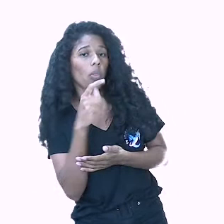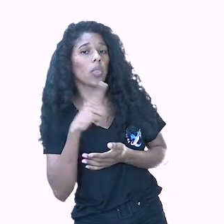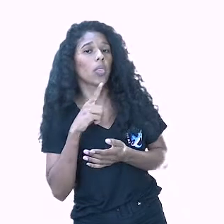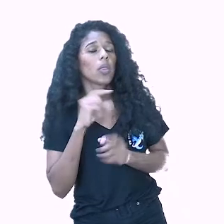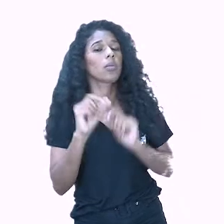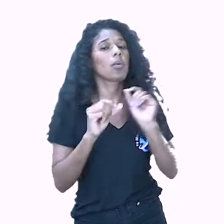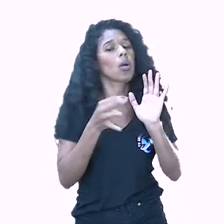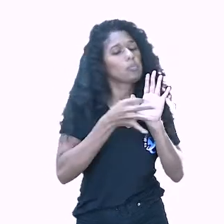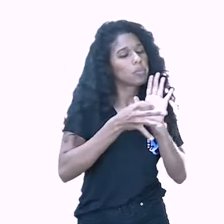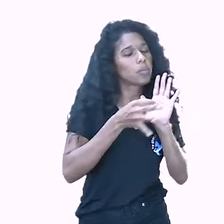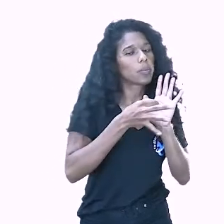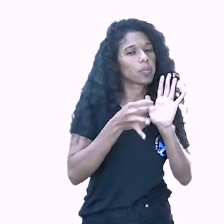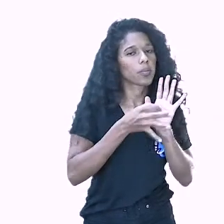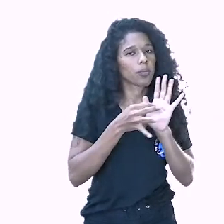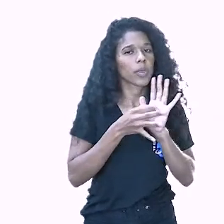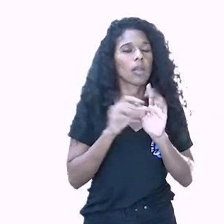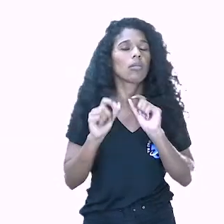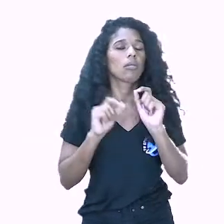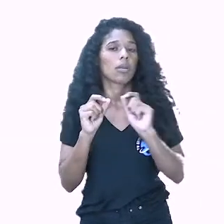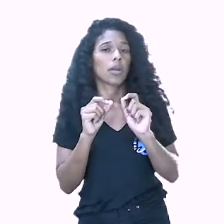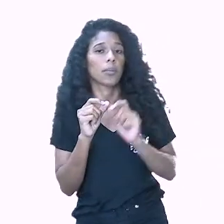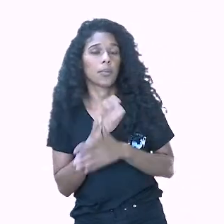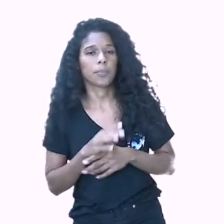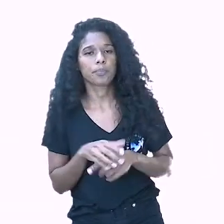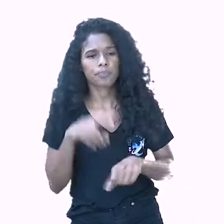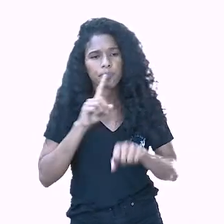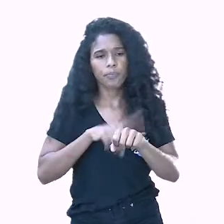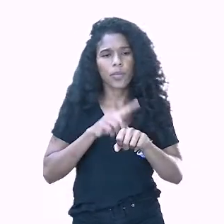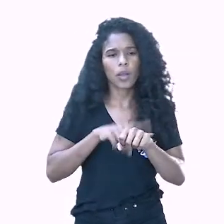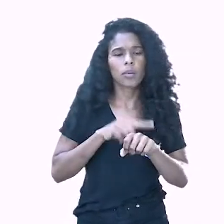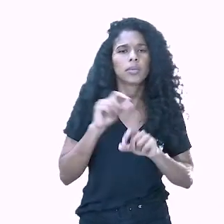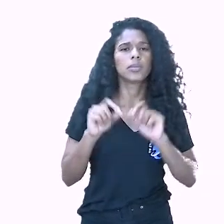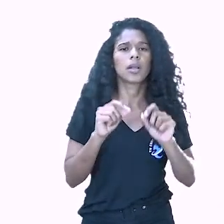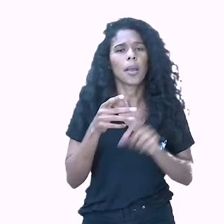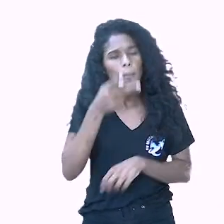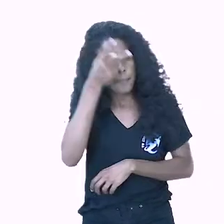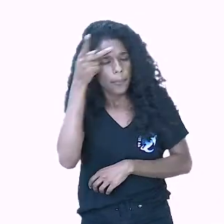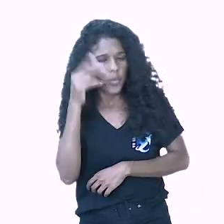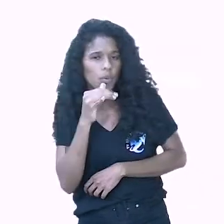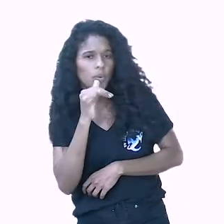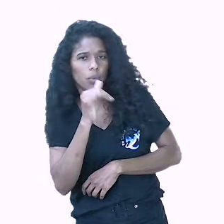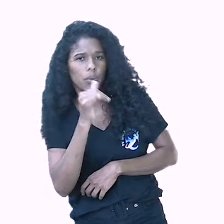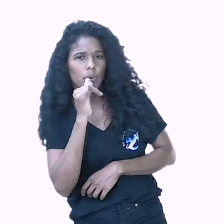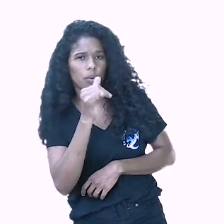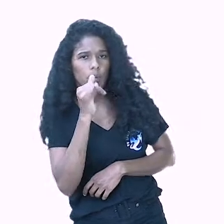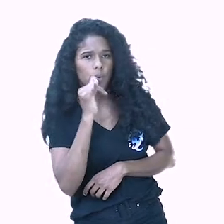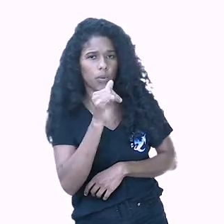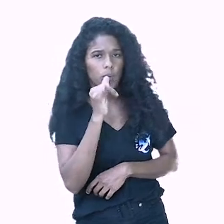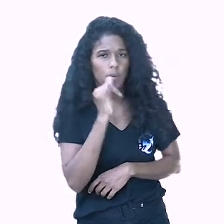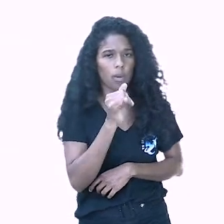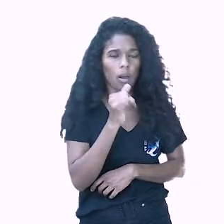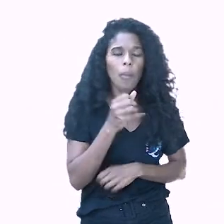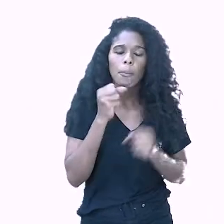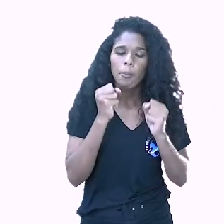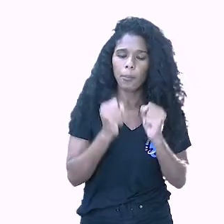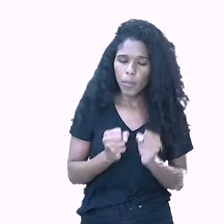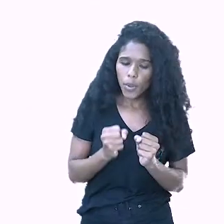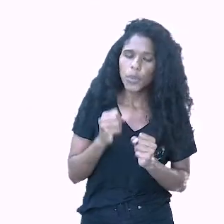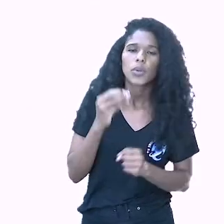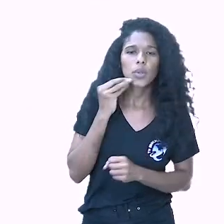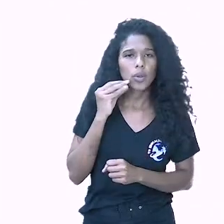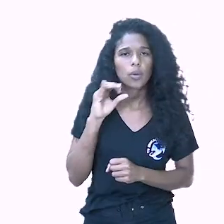narrador, né, ou o cronista, como é chamado, uma pessoa que escreve crônica, ele pode contar um